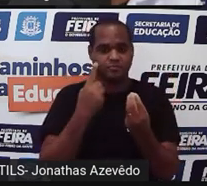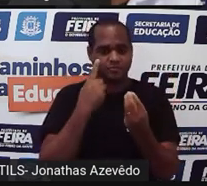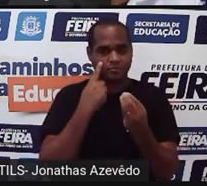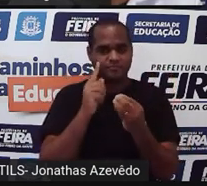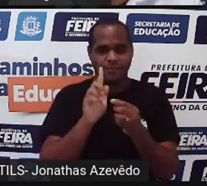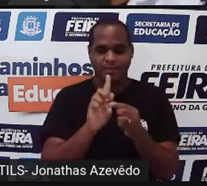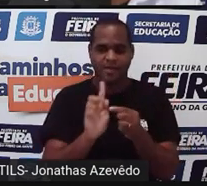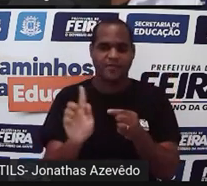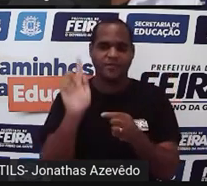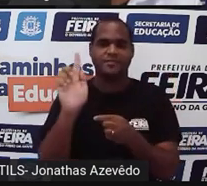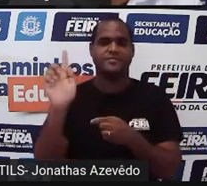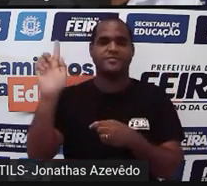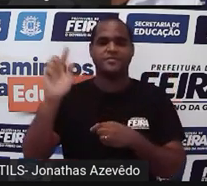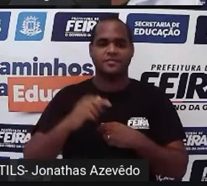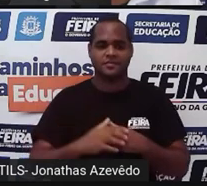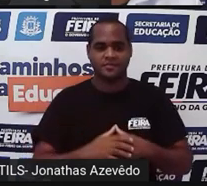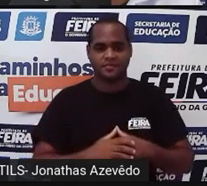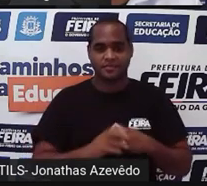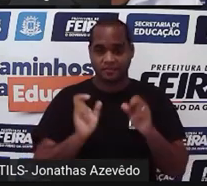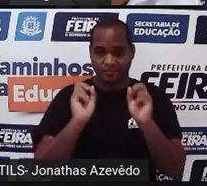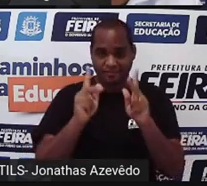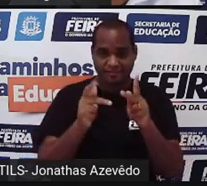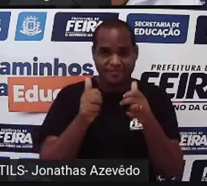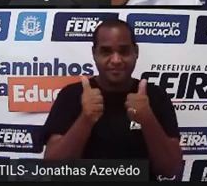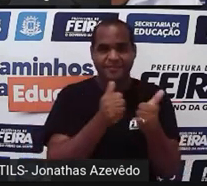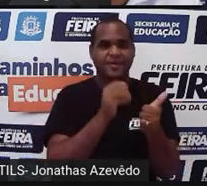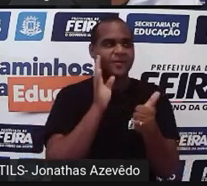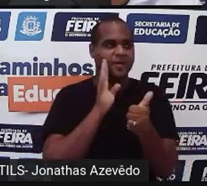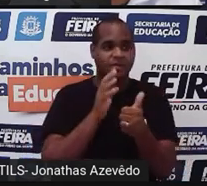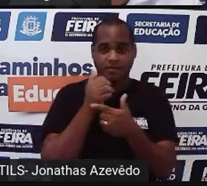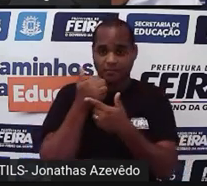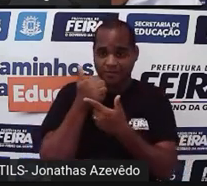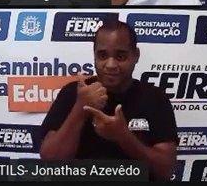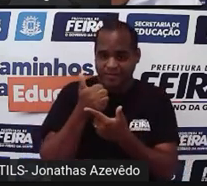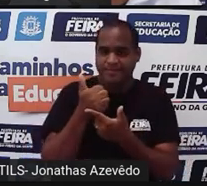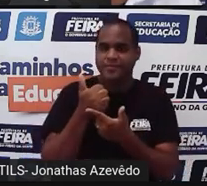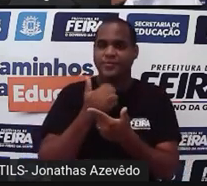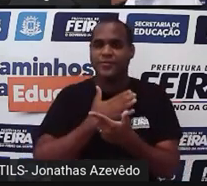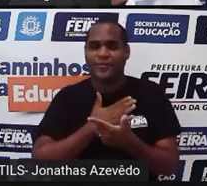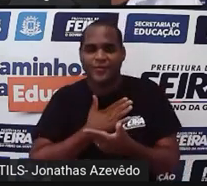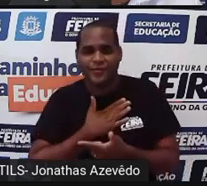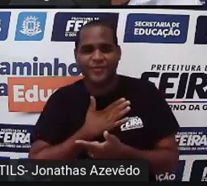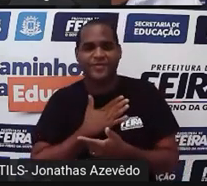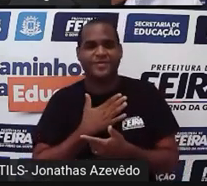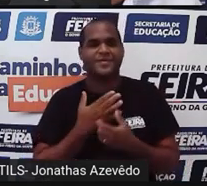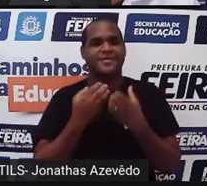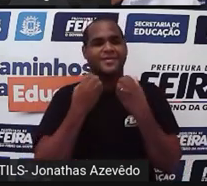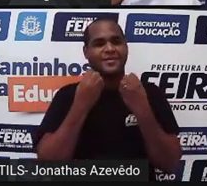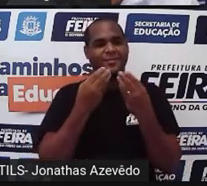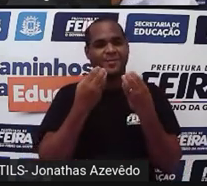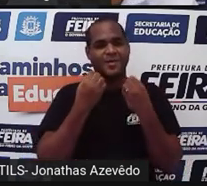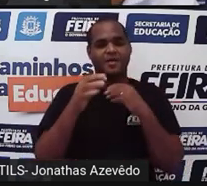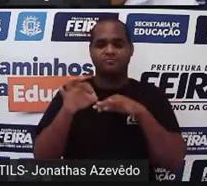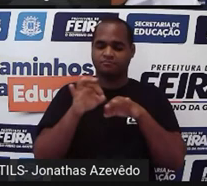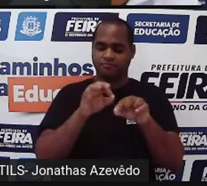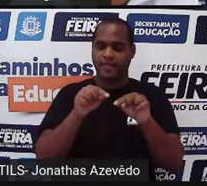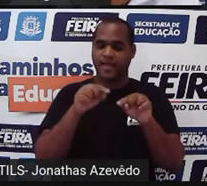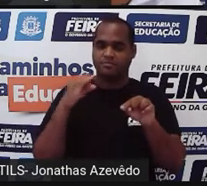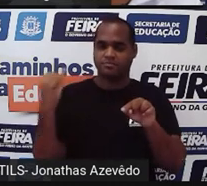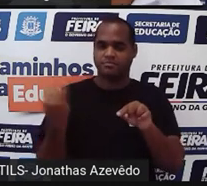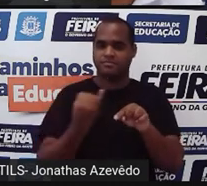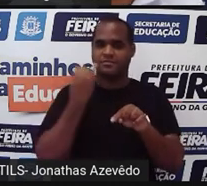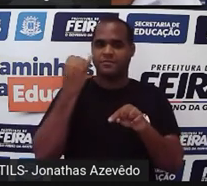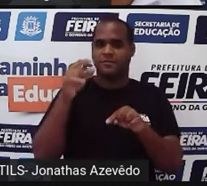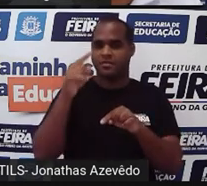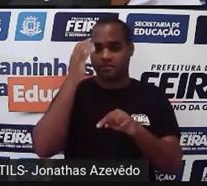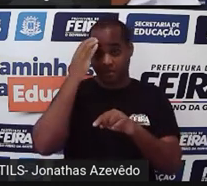gráfico. Tá bom? Bacana? Legal? Curtiu? Gostou? Olha só o quanto a organização é importante para a gente